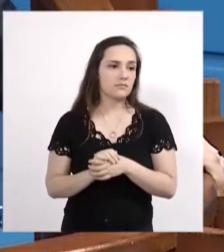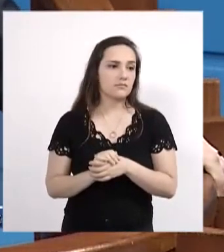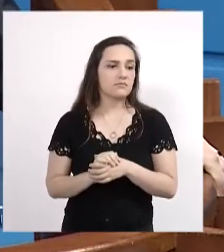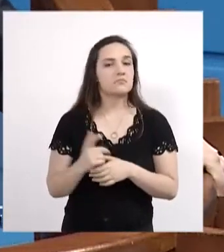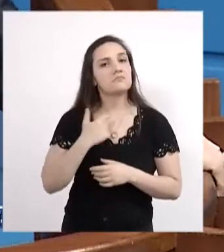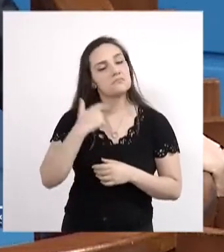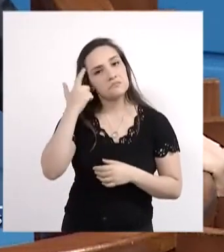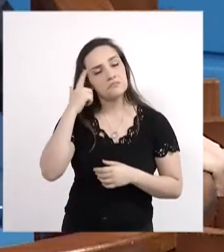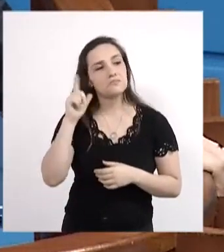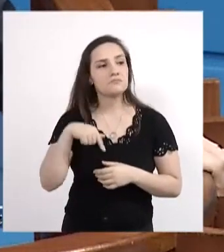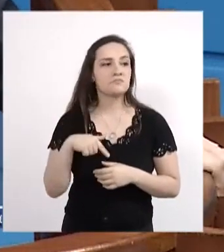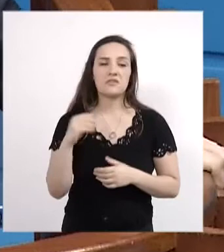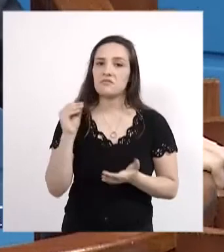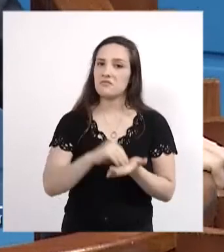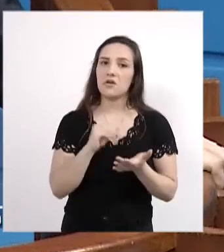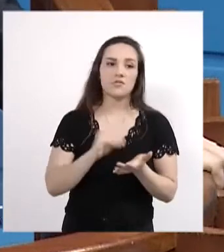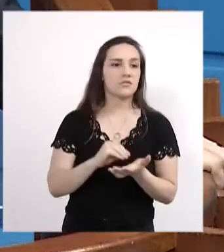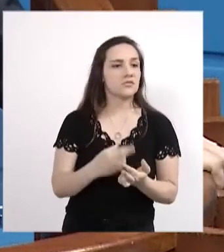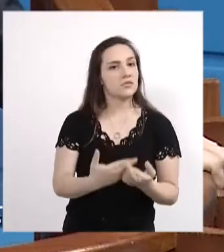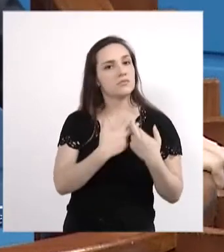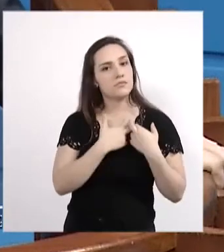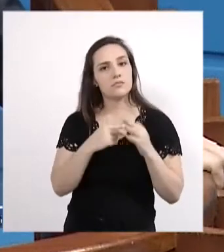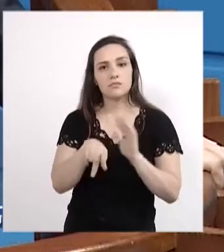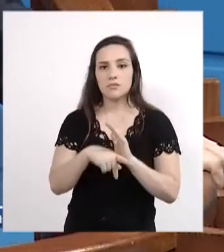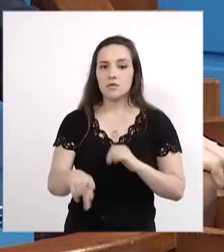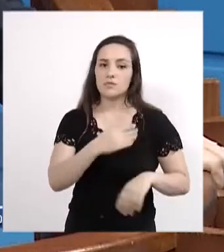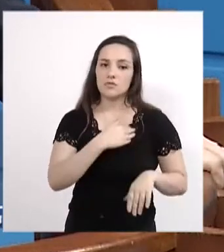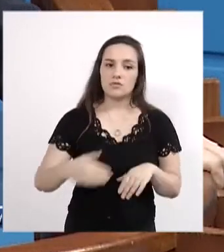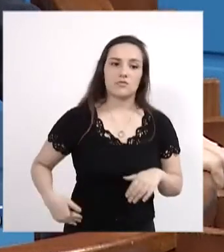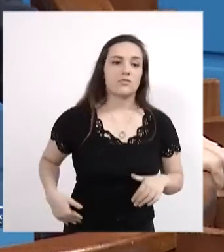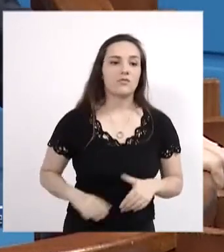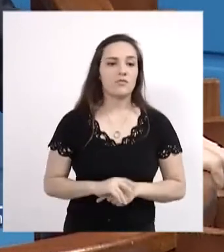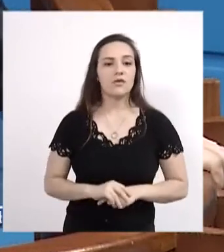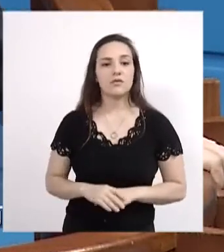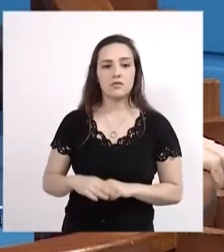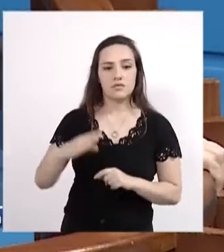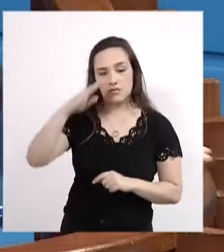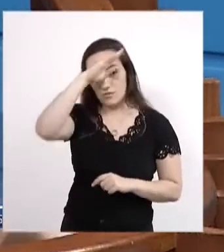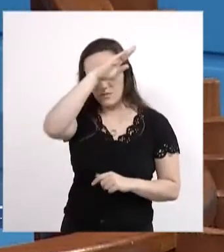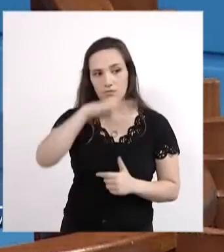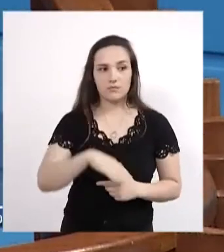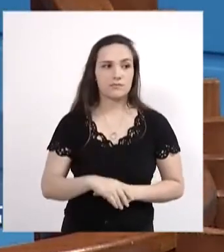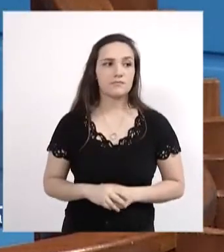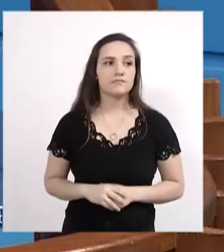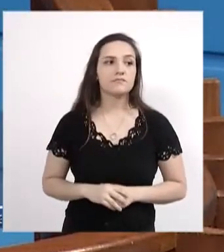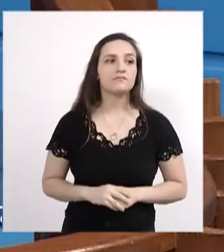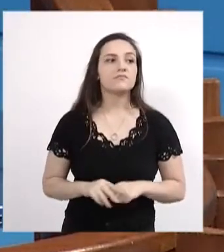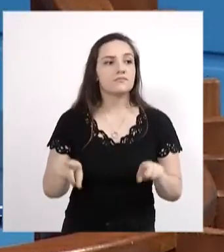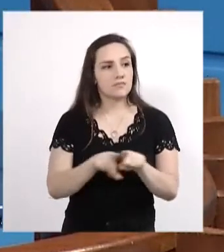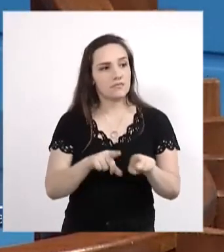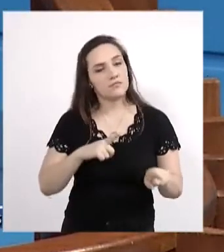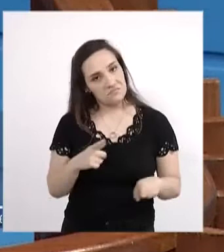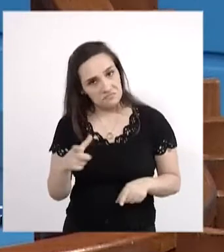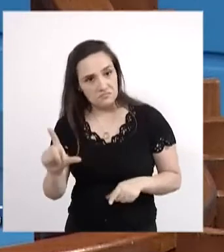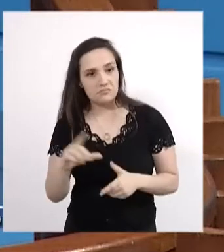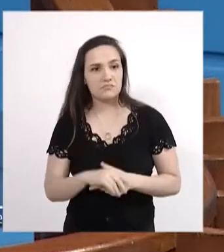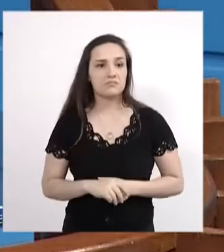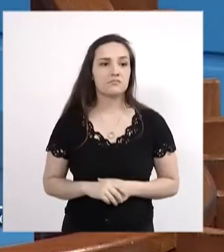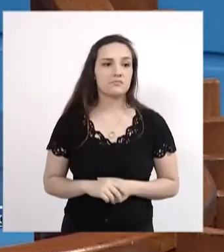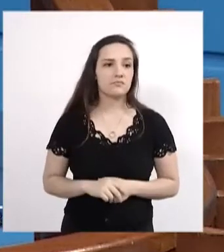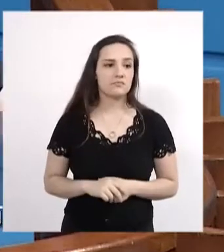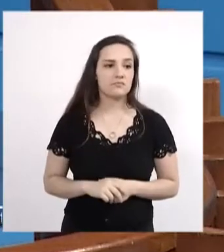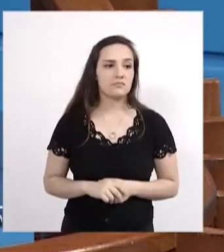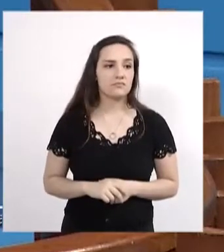uma medida inconsequente essa do governo Bolsonaro. Como outras medidas. Tem